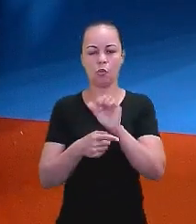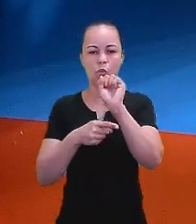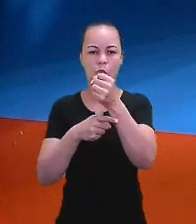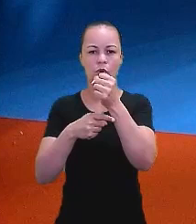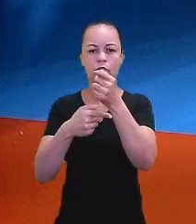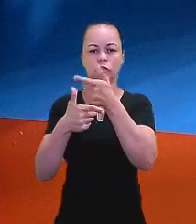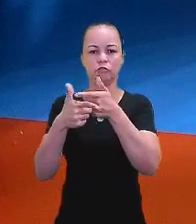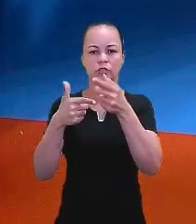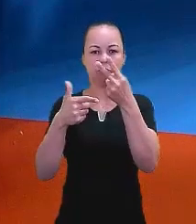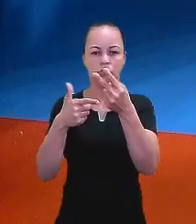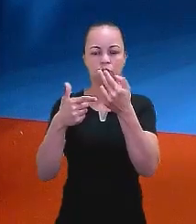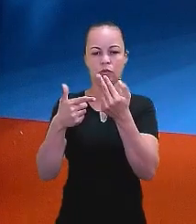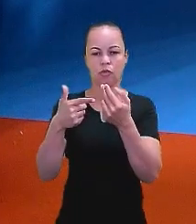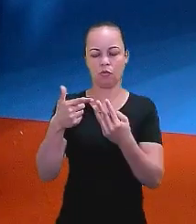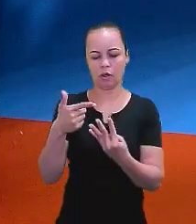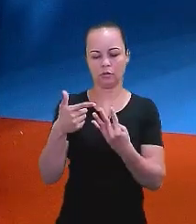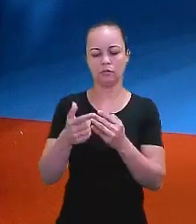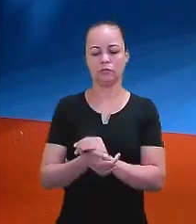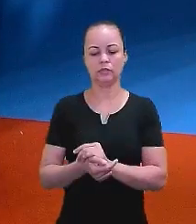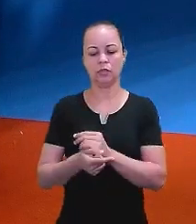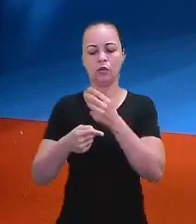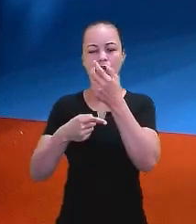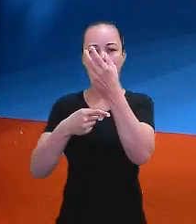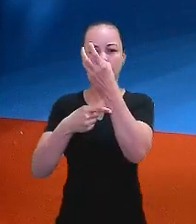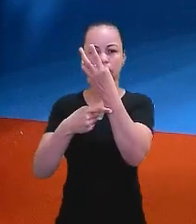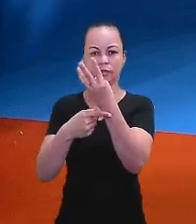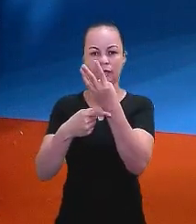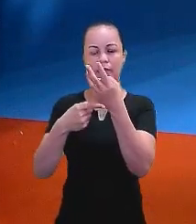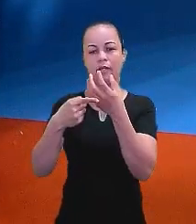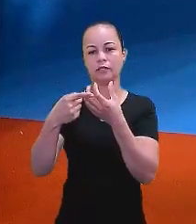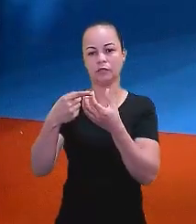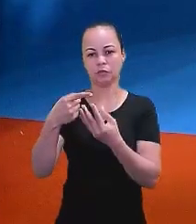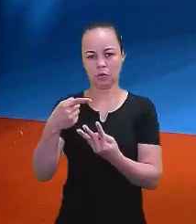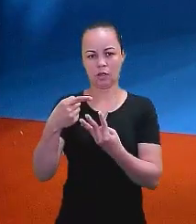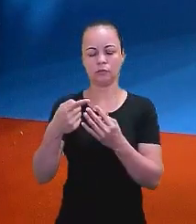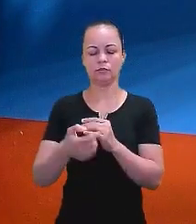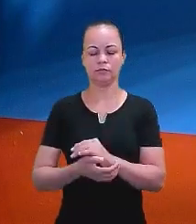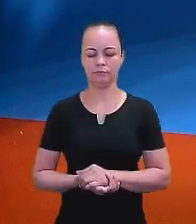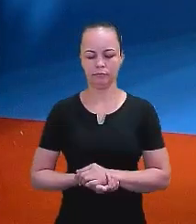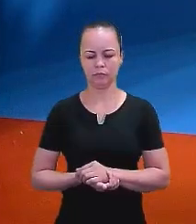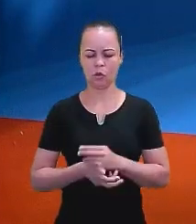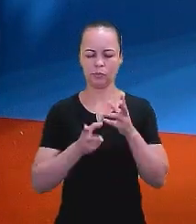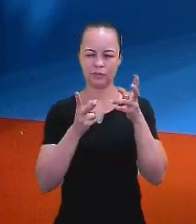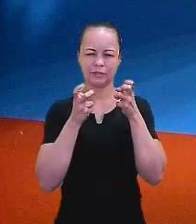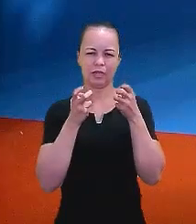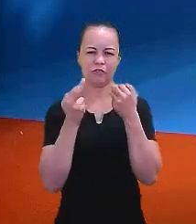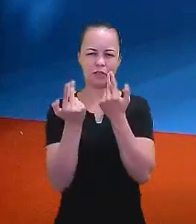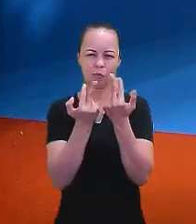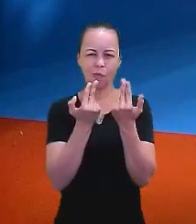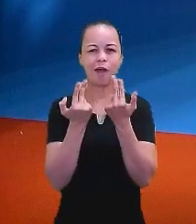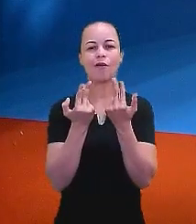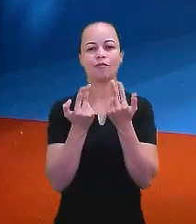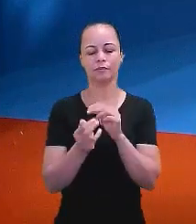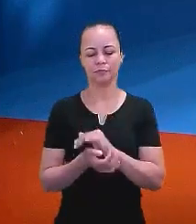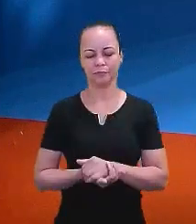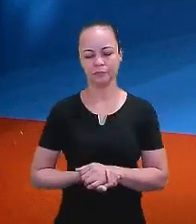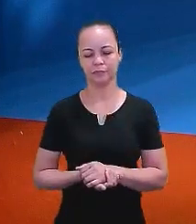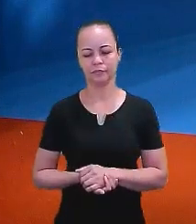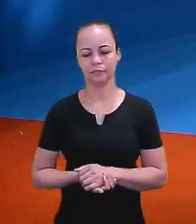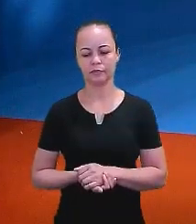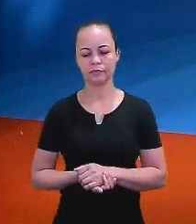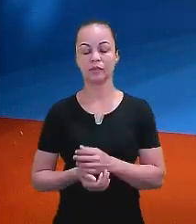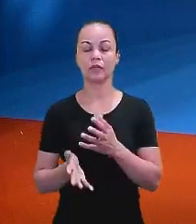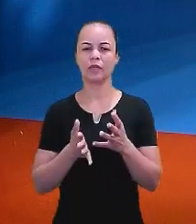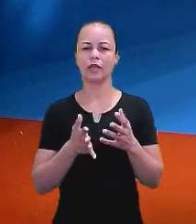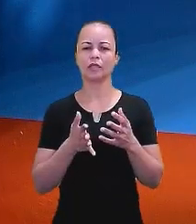9/12 é igual a 3/4. Percebam que são a mesma medida. Lembra que fração equivalente, se eu